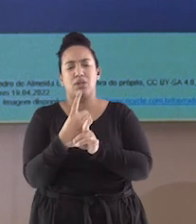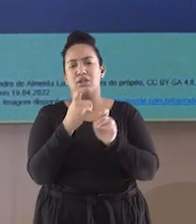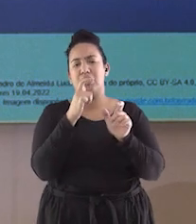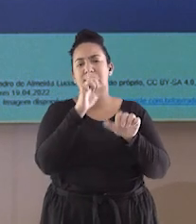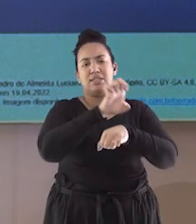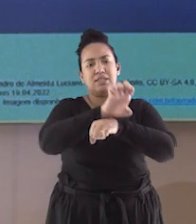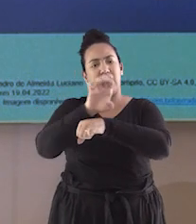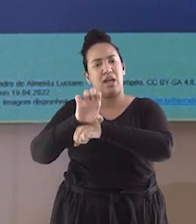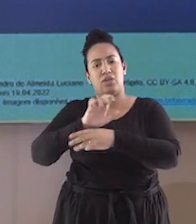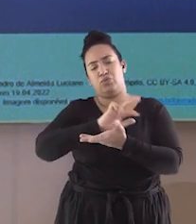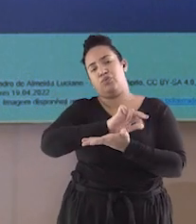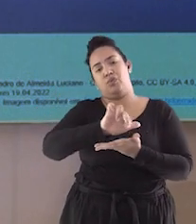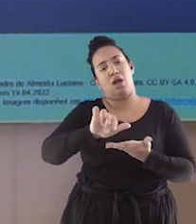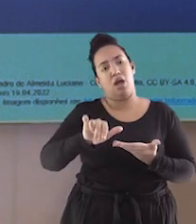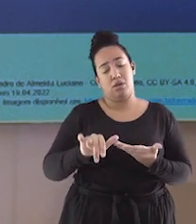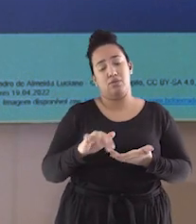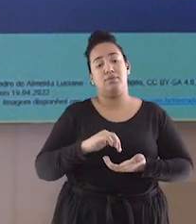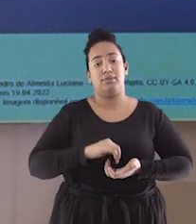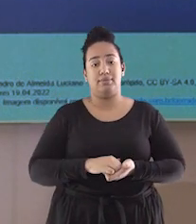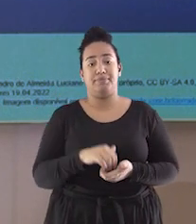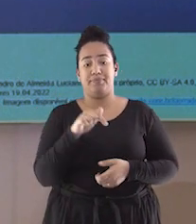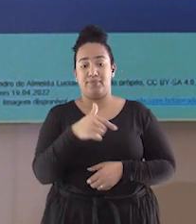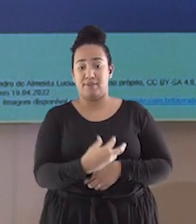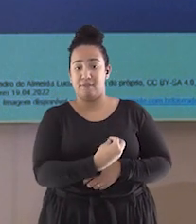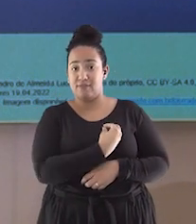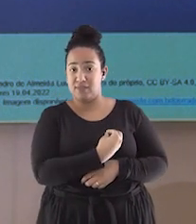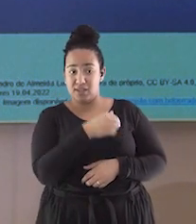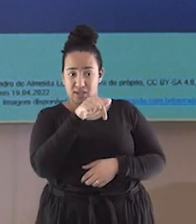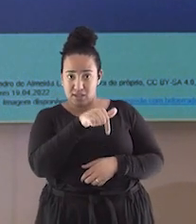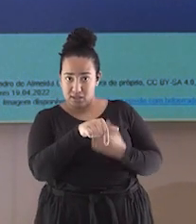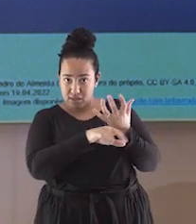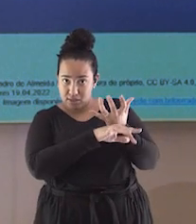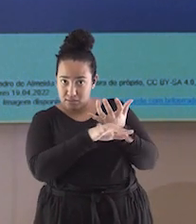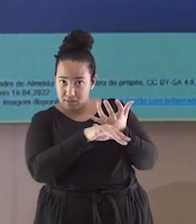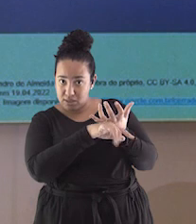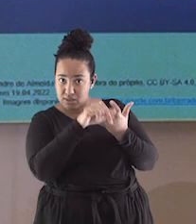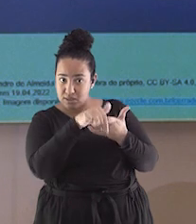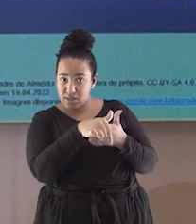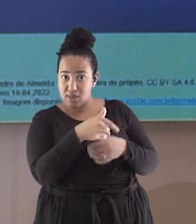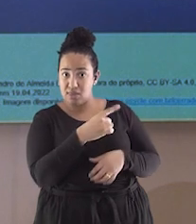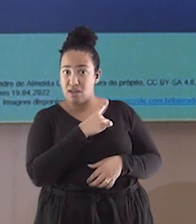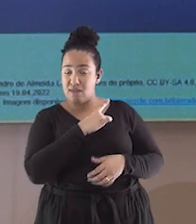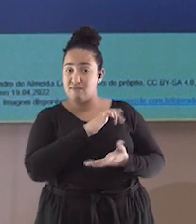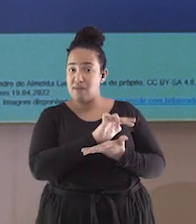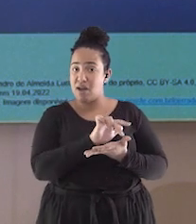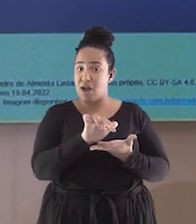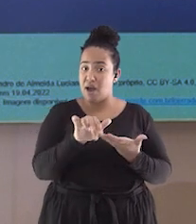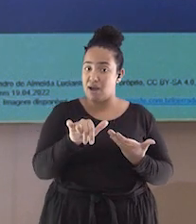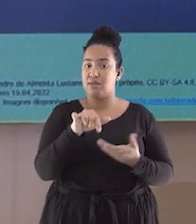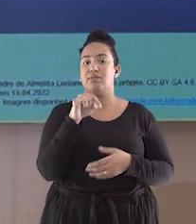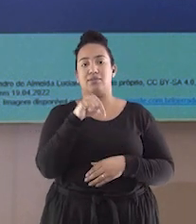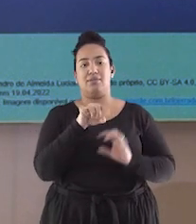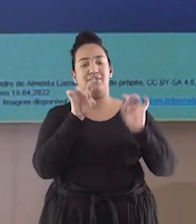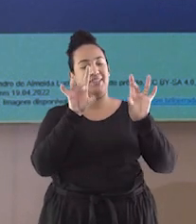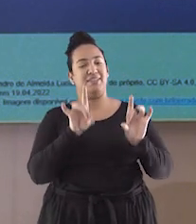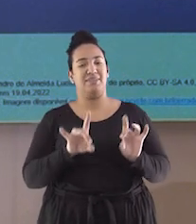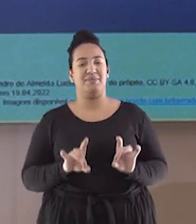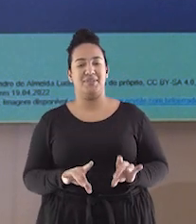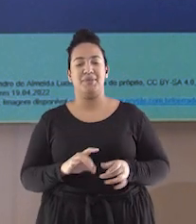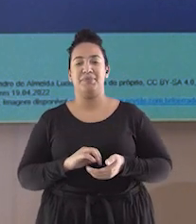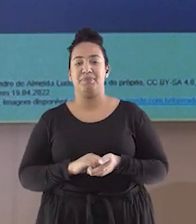do país. A diversidade de vidas encontradas nessas duas formações é que as tornam bem